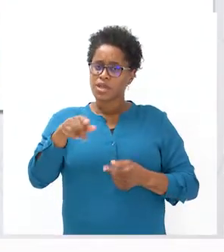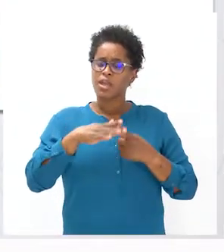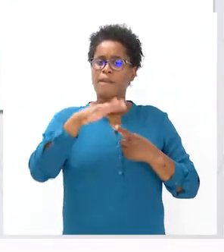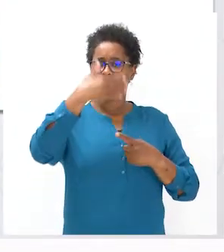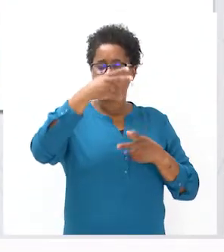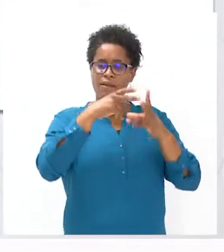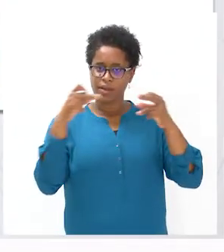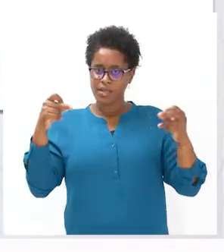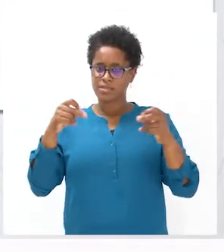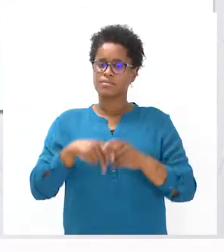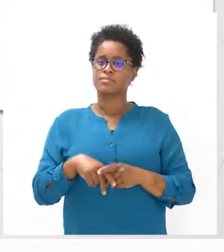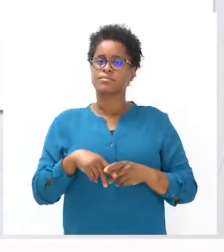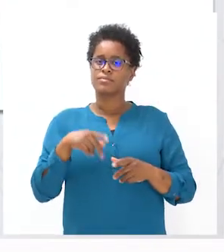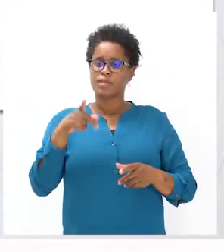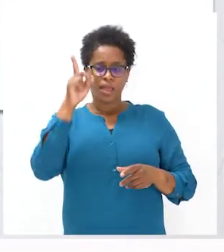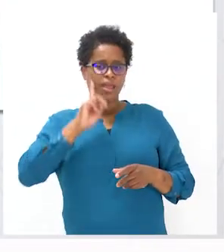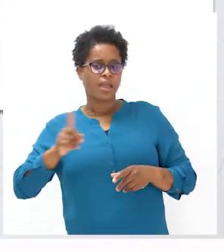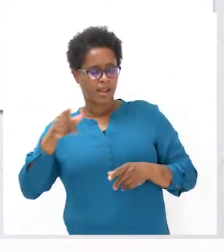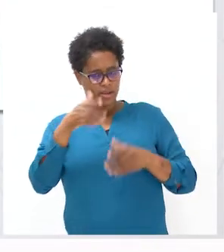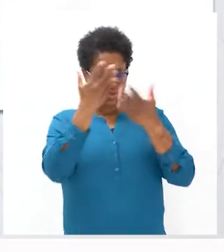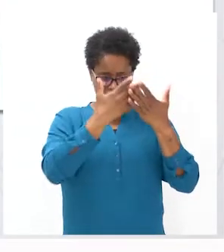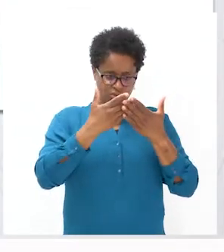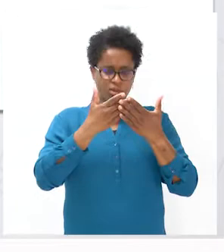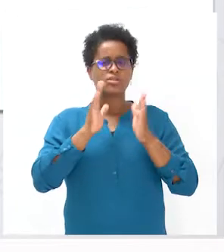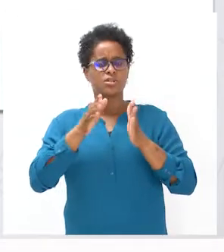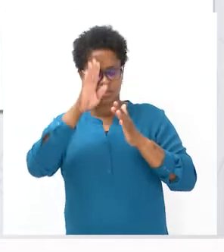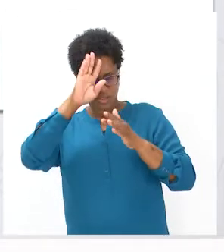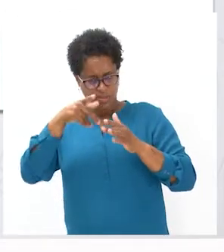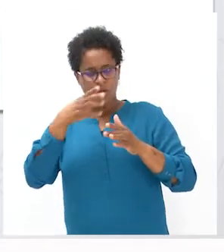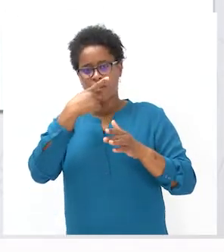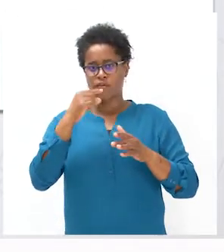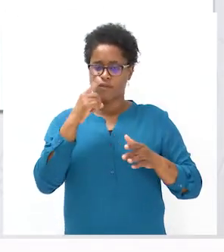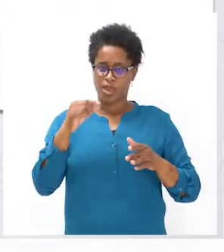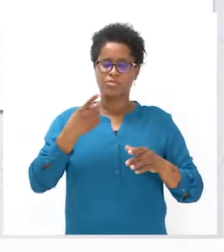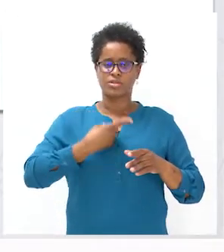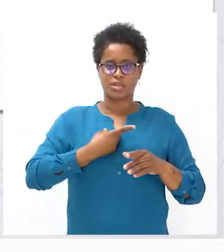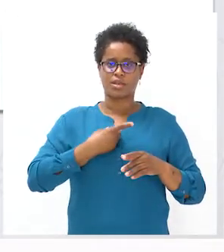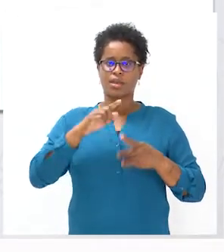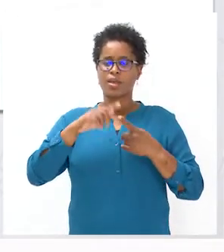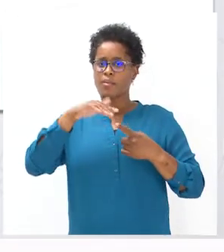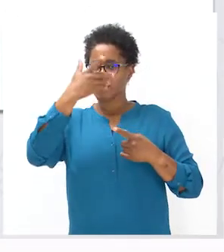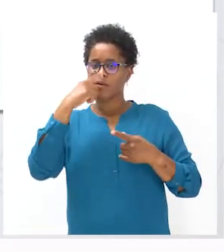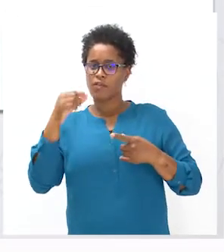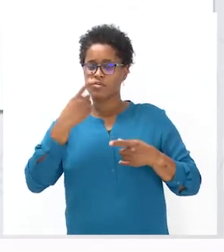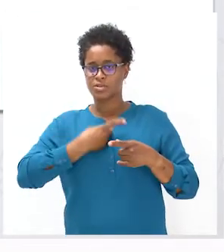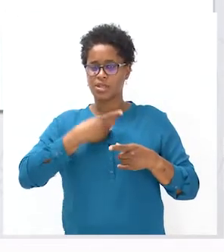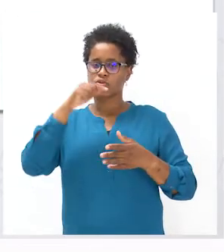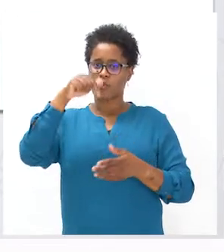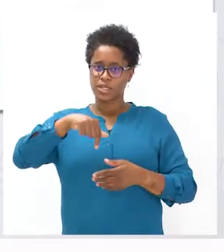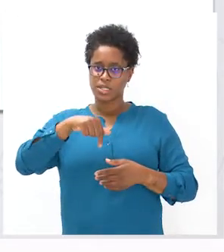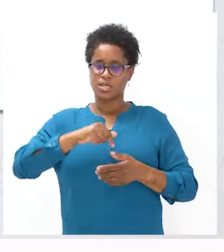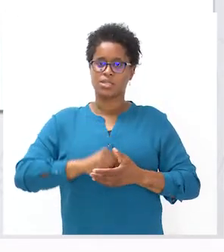primeira frase, ela é estudiosa. É, já sabemos que é do verbo ser. Verbo ser no presente.